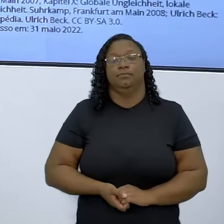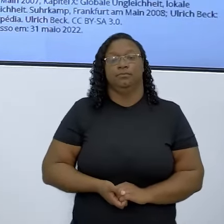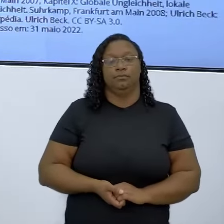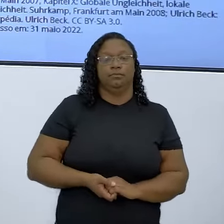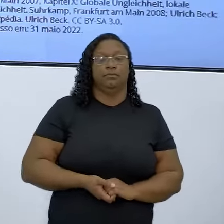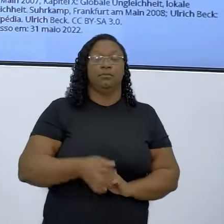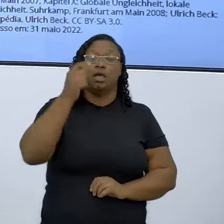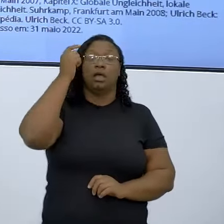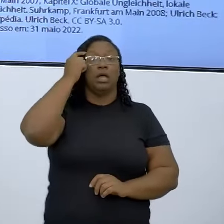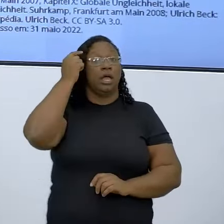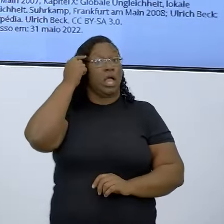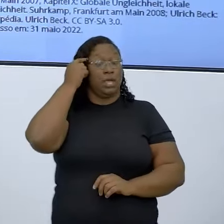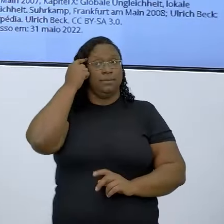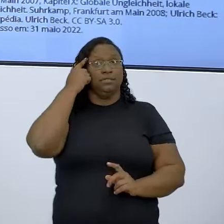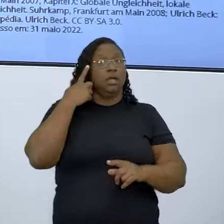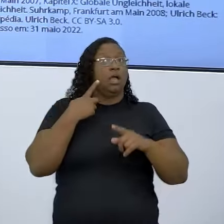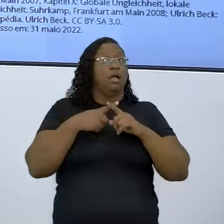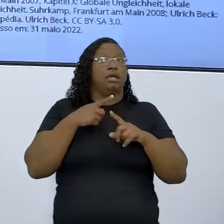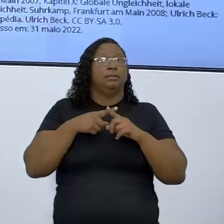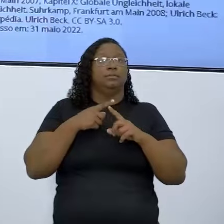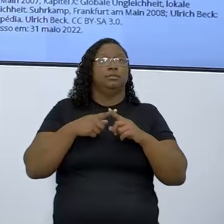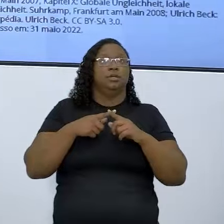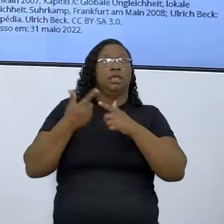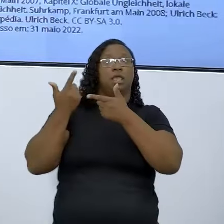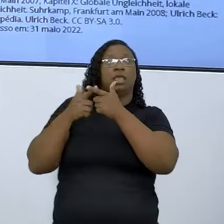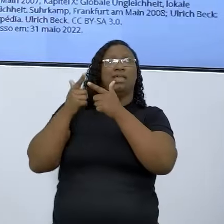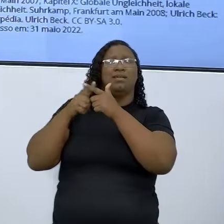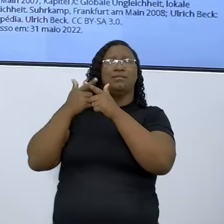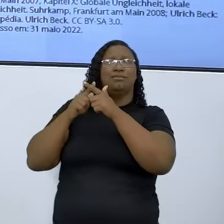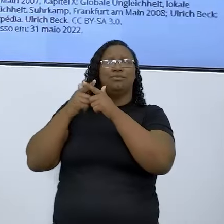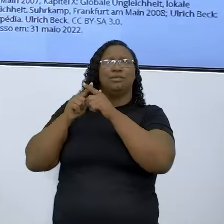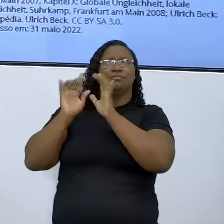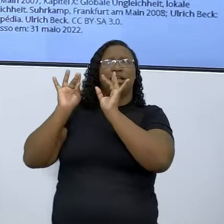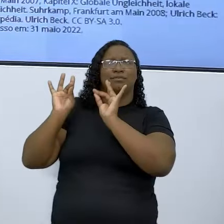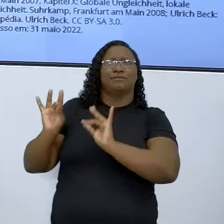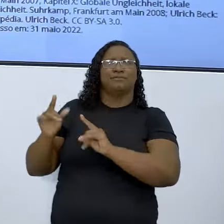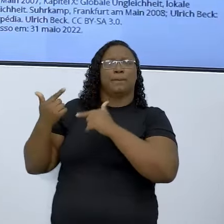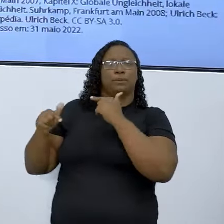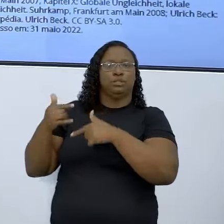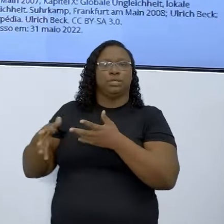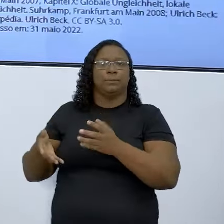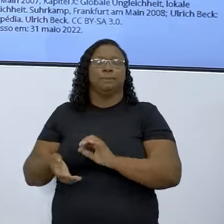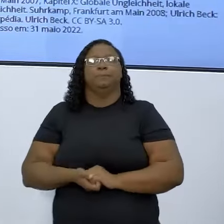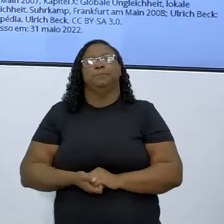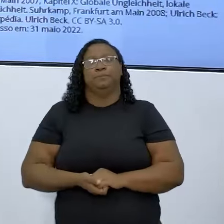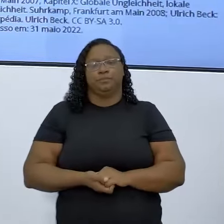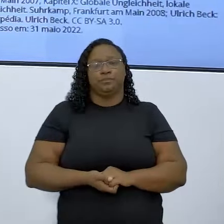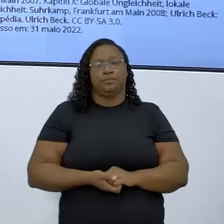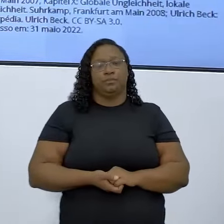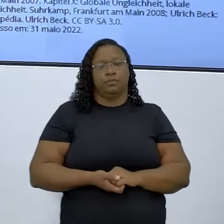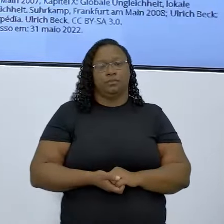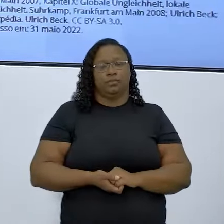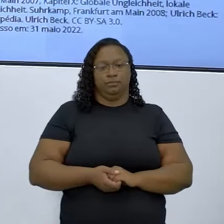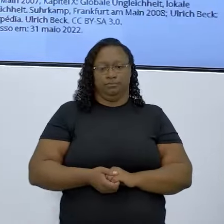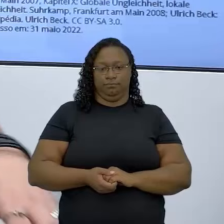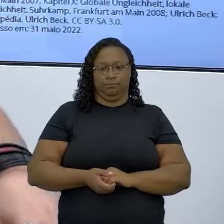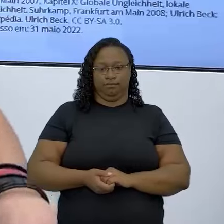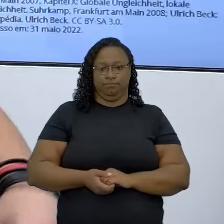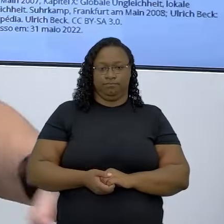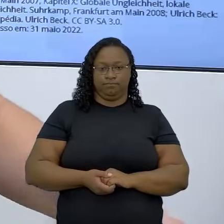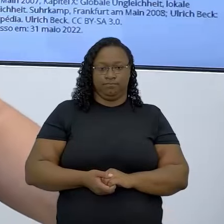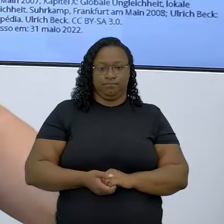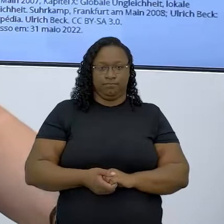Eu tô pensando por causa que problemas em relação à sensibilidade política, mas vamos lá. Não vou usar o termo que